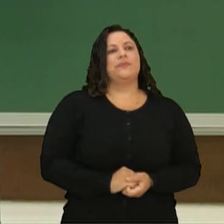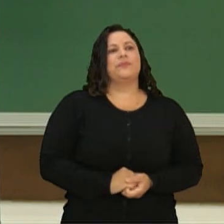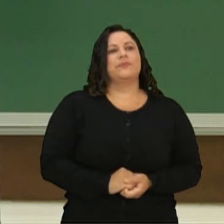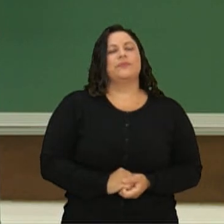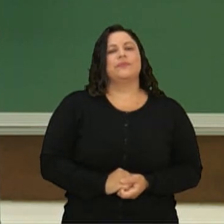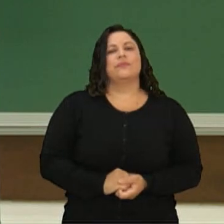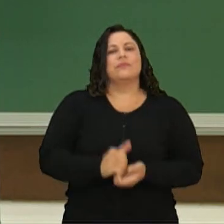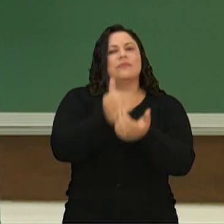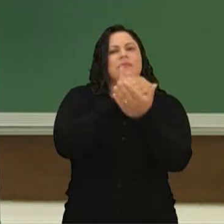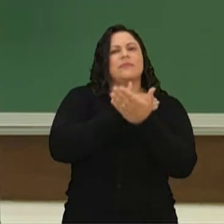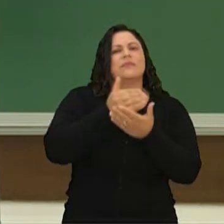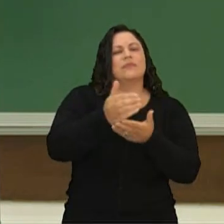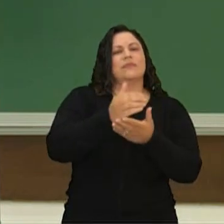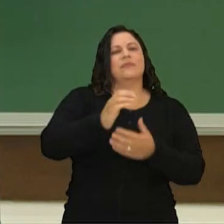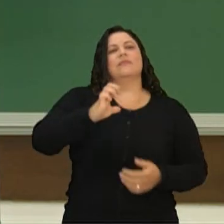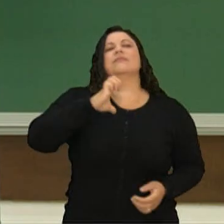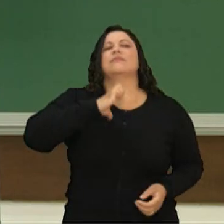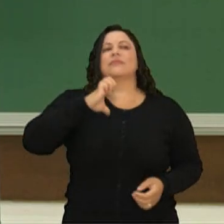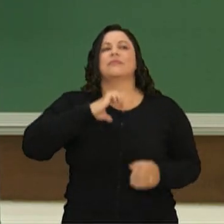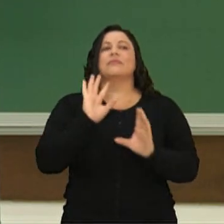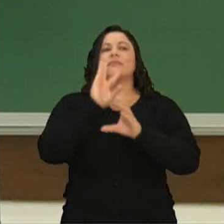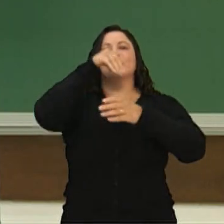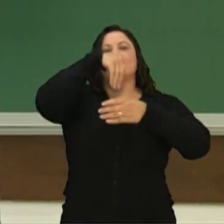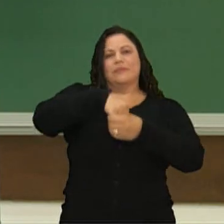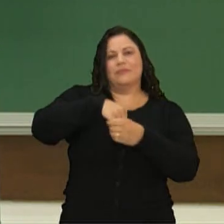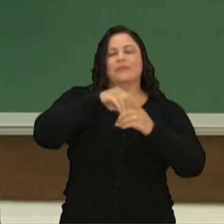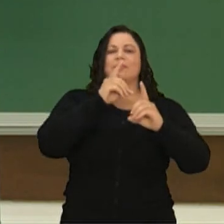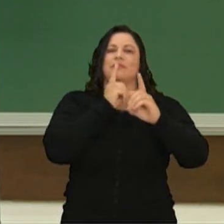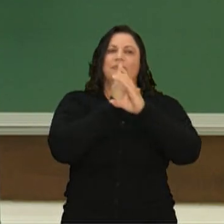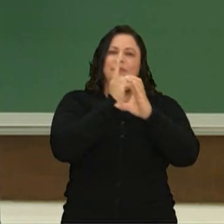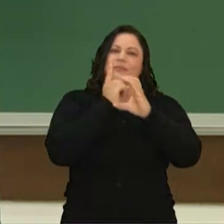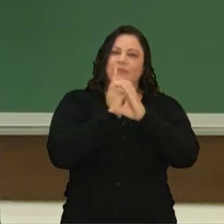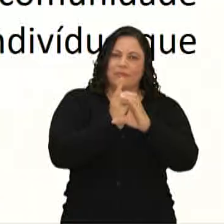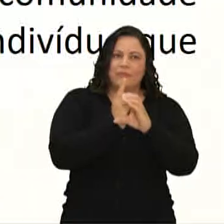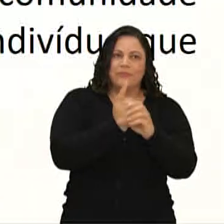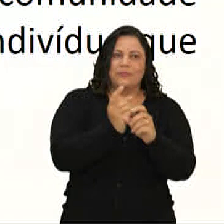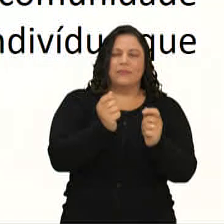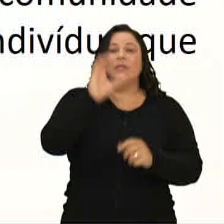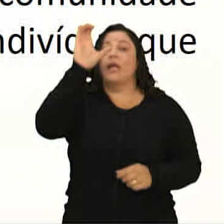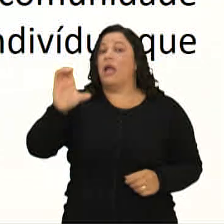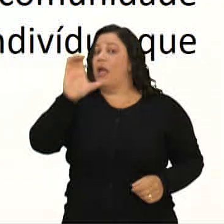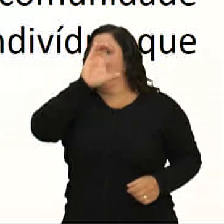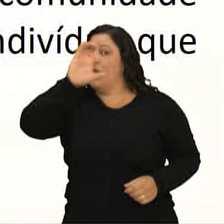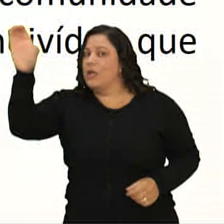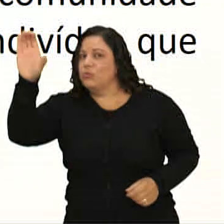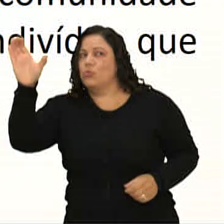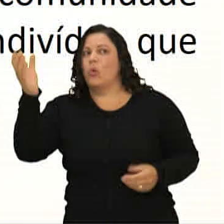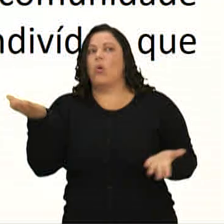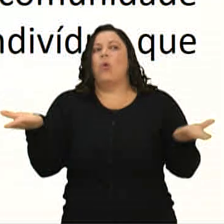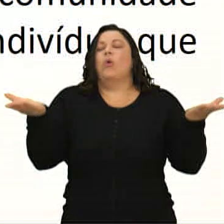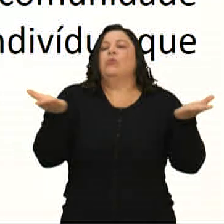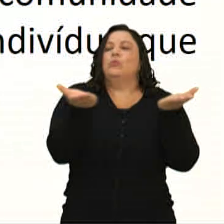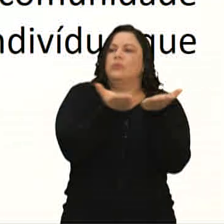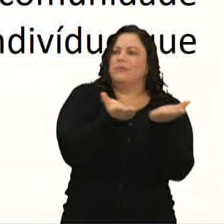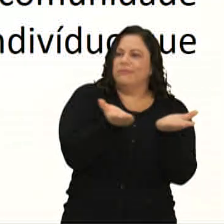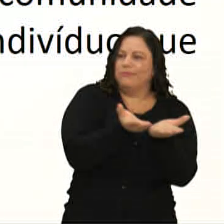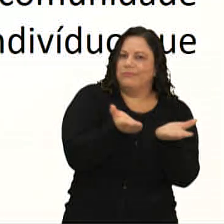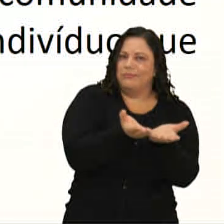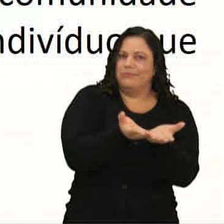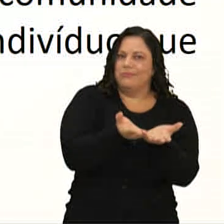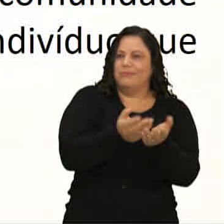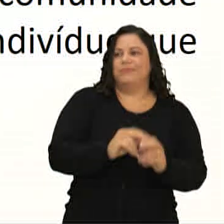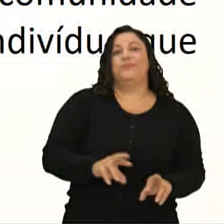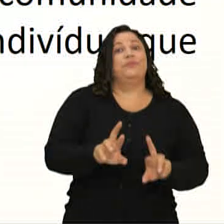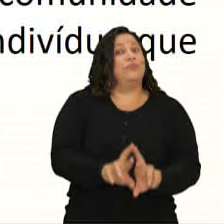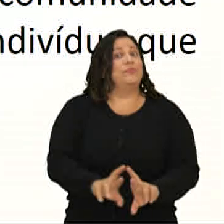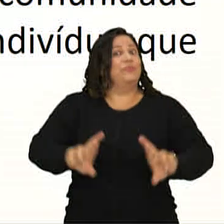Princípios éticos do cristianismo, católicos e evangélicos. Diferentemente de outras religiões da antiguidade,